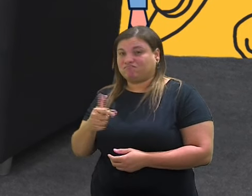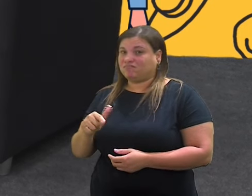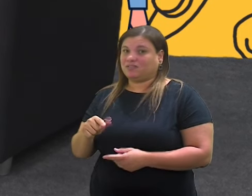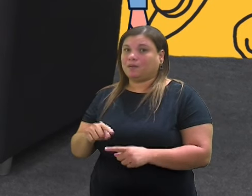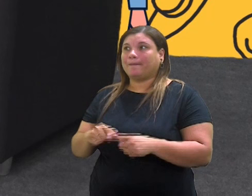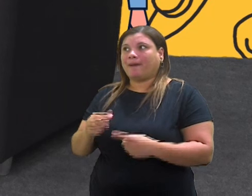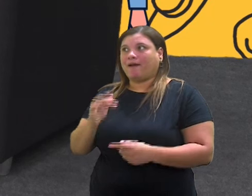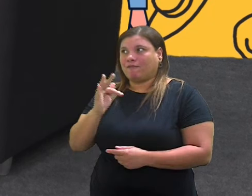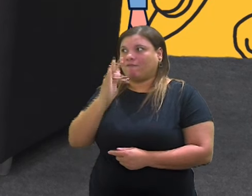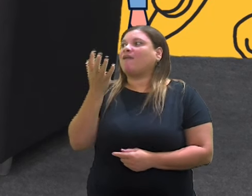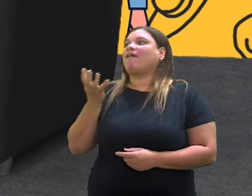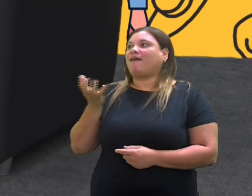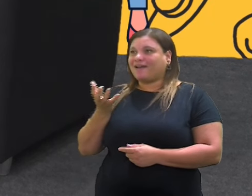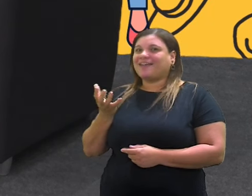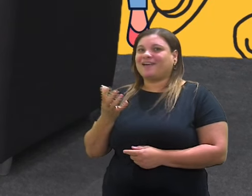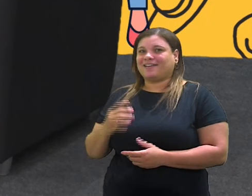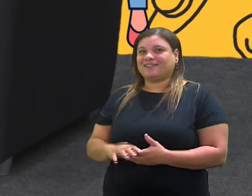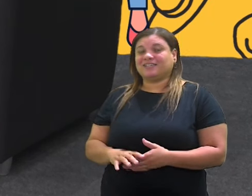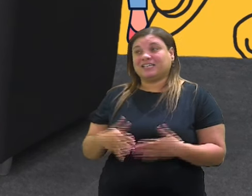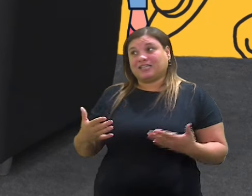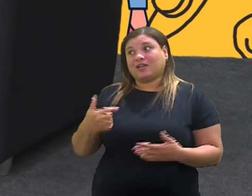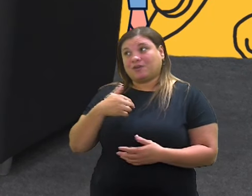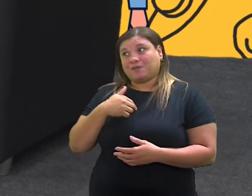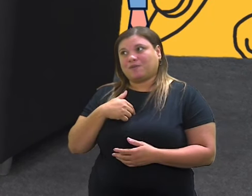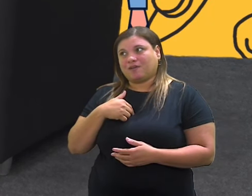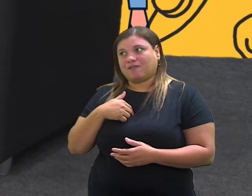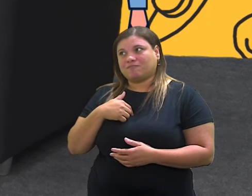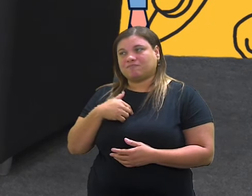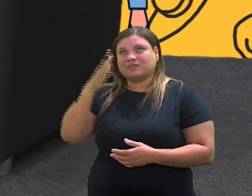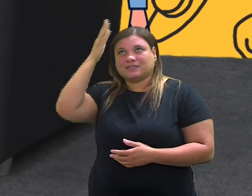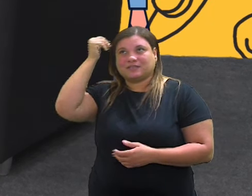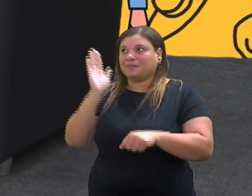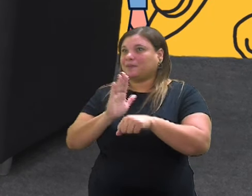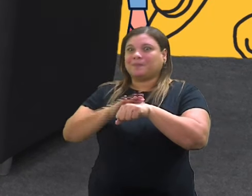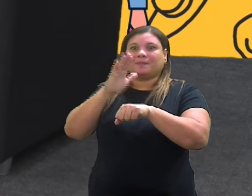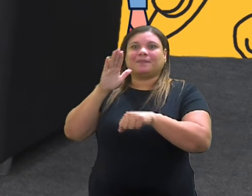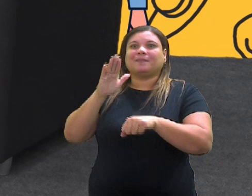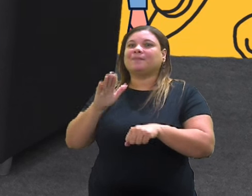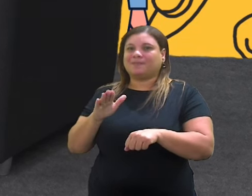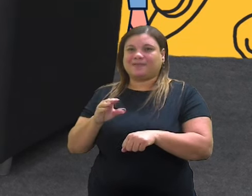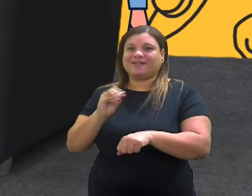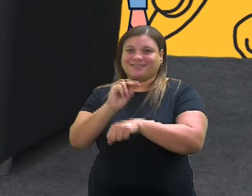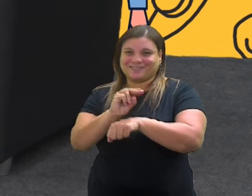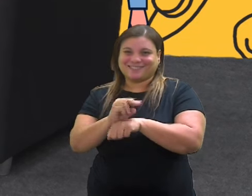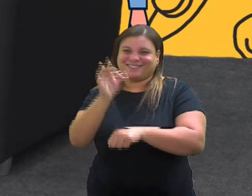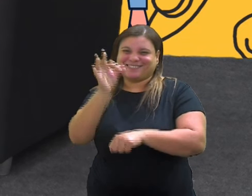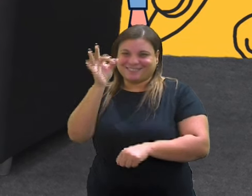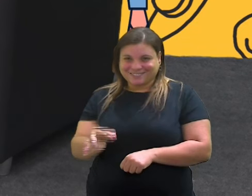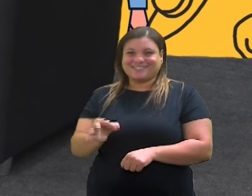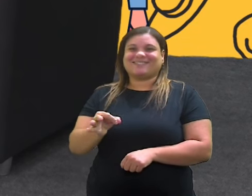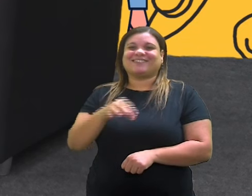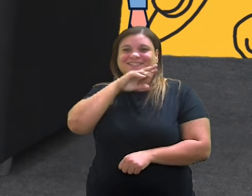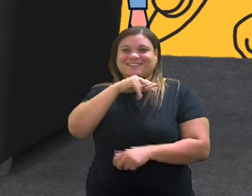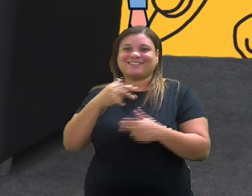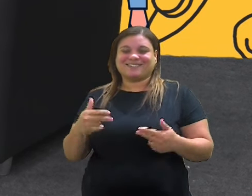cuidar. Acho que eu vou ficar sabendo muito mais dessas informações para me lembrar e fazer isso com o meu animal, né? Que bom. Então,